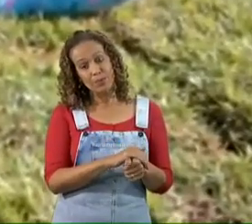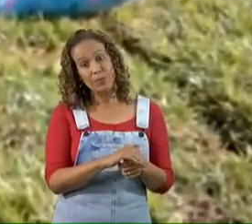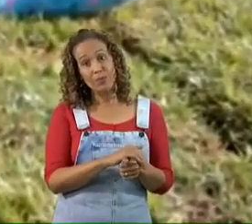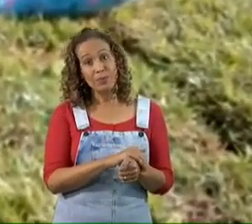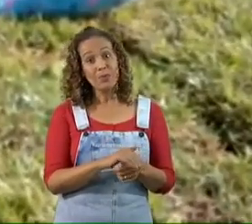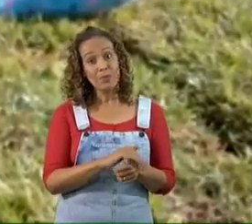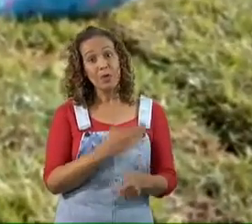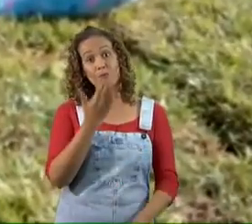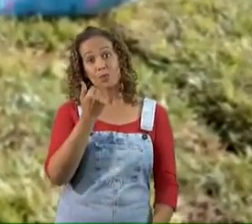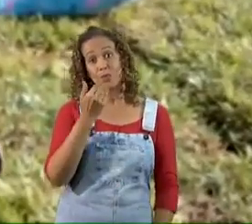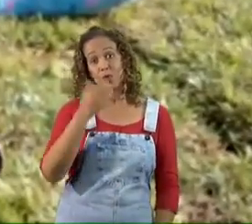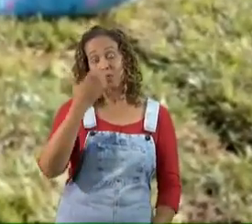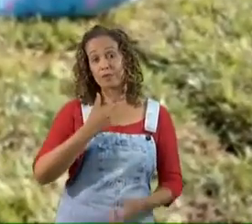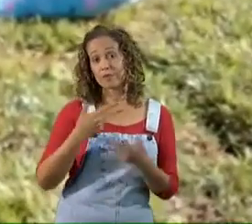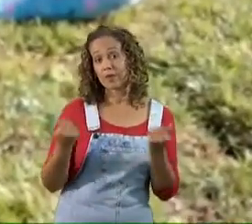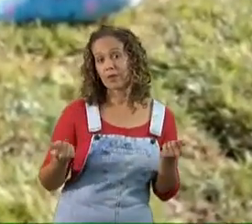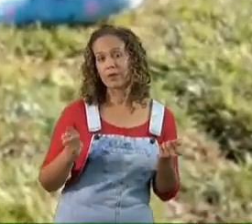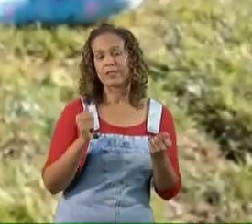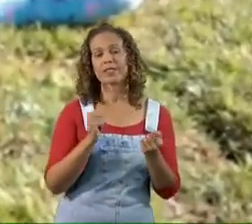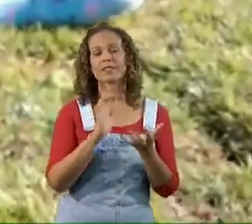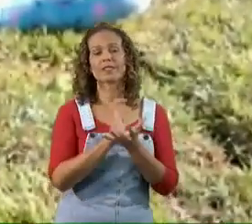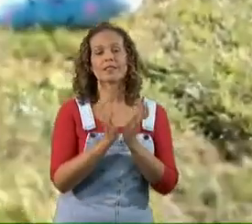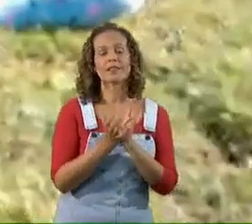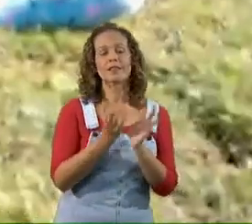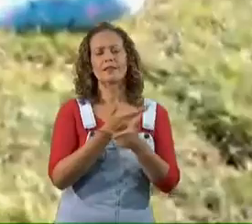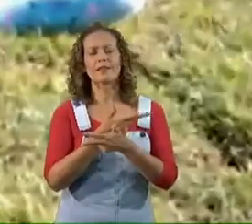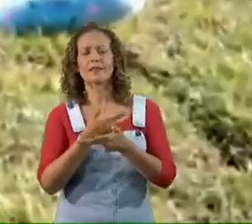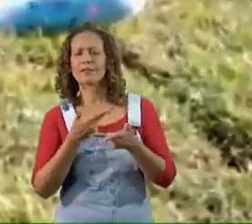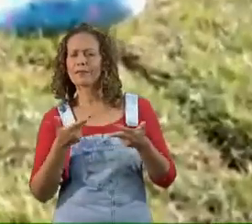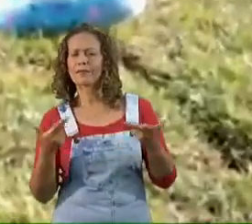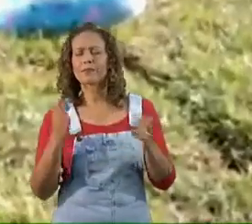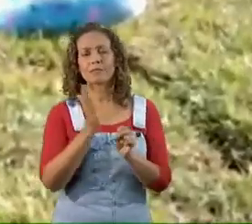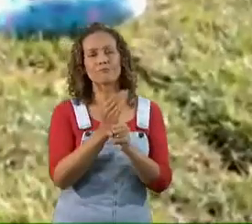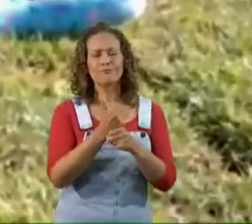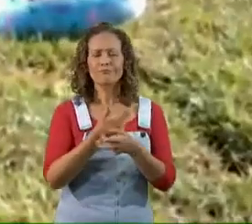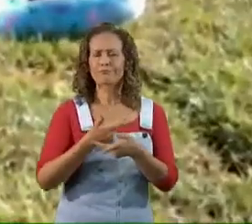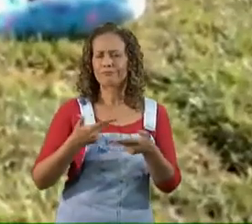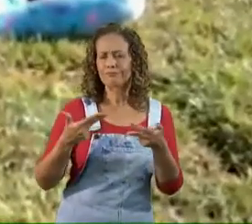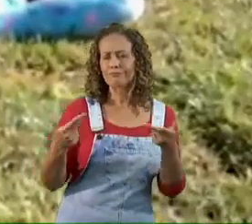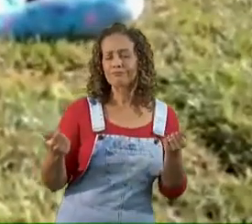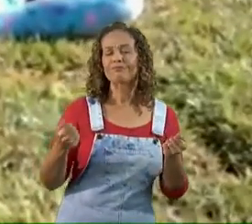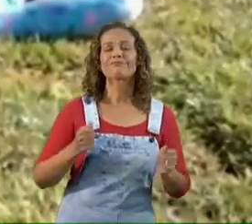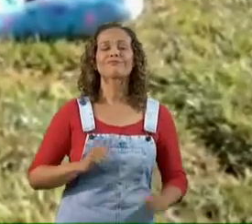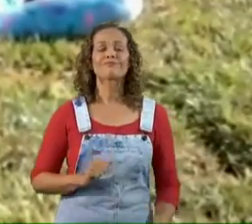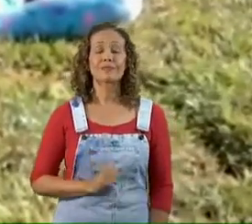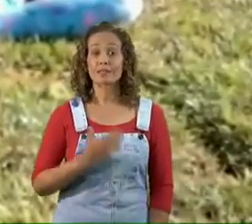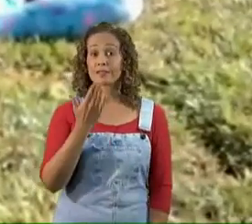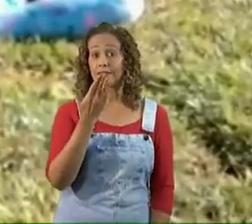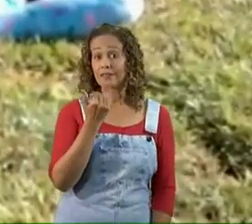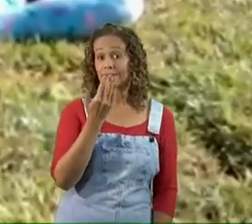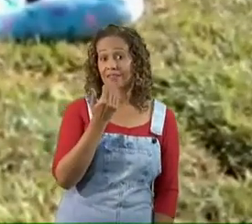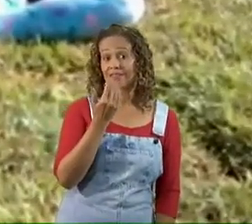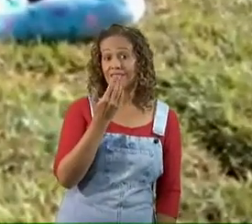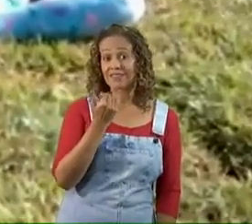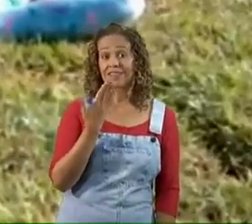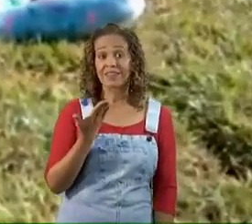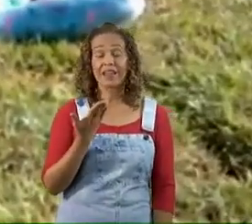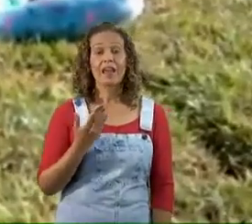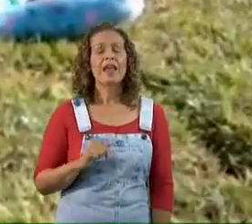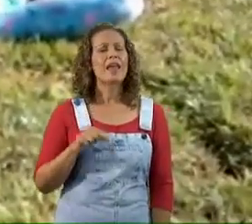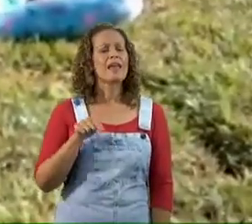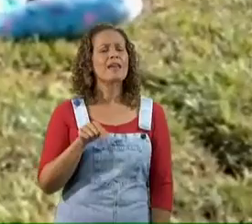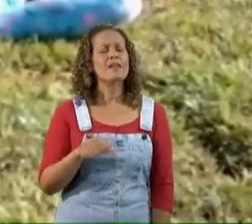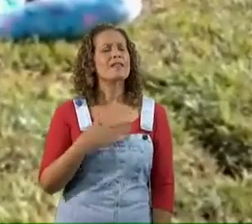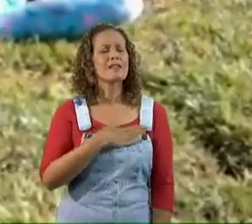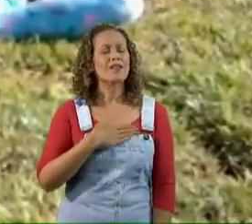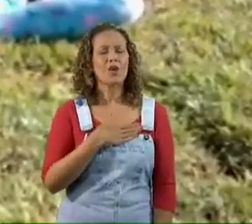Come frutas, legumes e verduras. Ele gosta de ficar no escuro. Nós